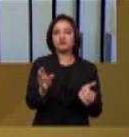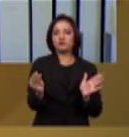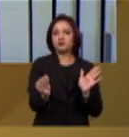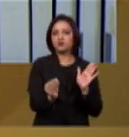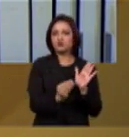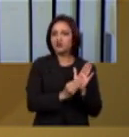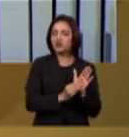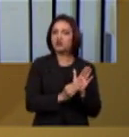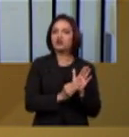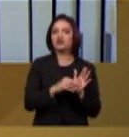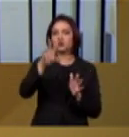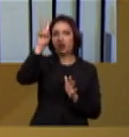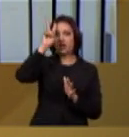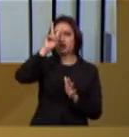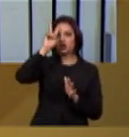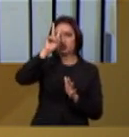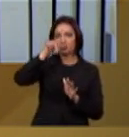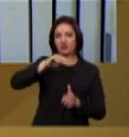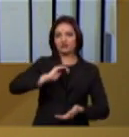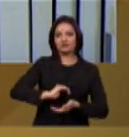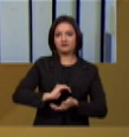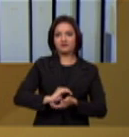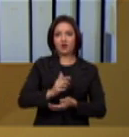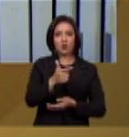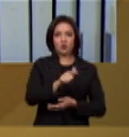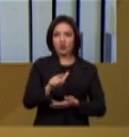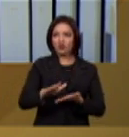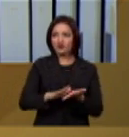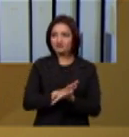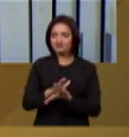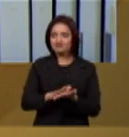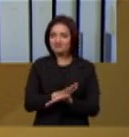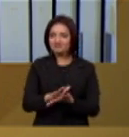história deste tribunal. Não havendo mais o que